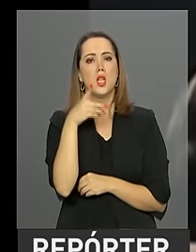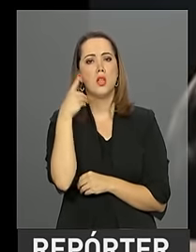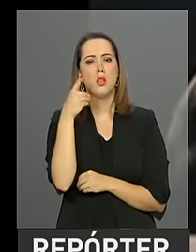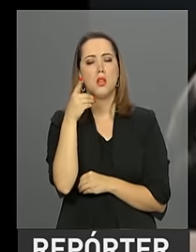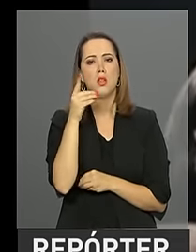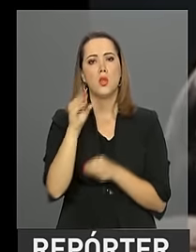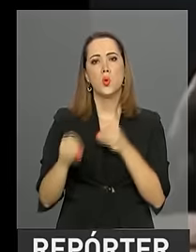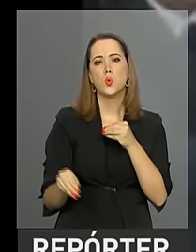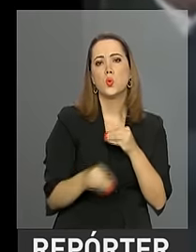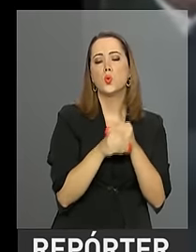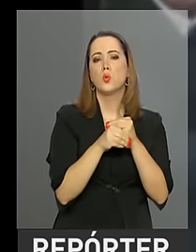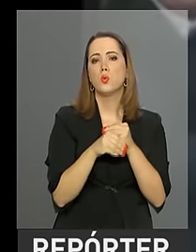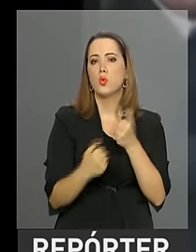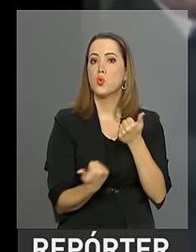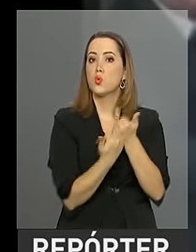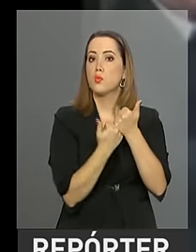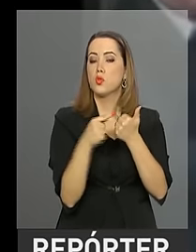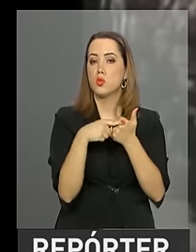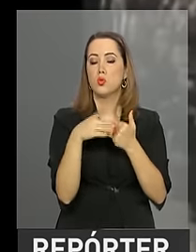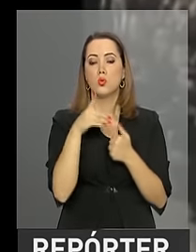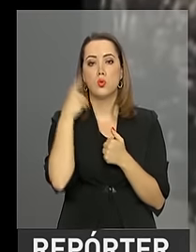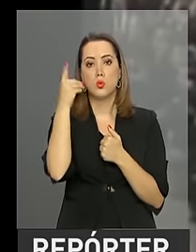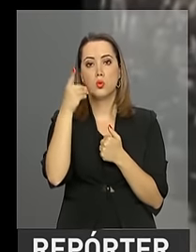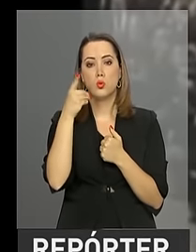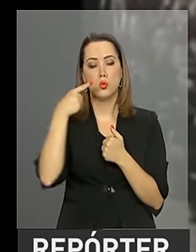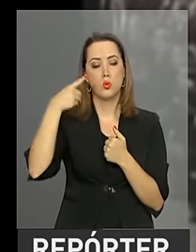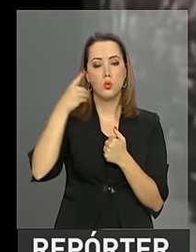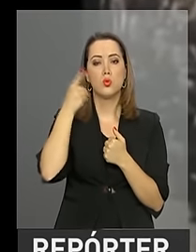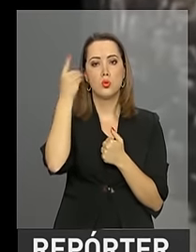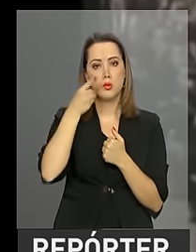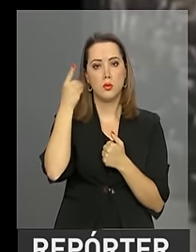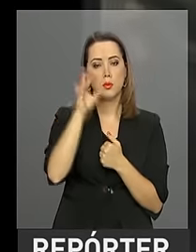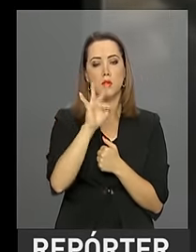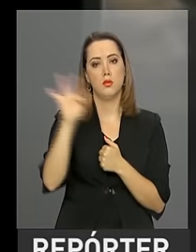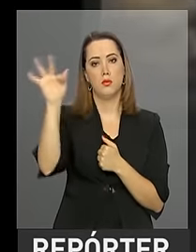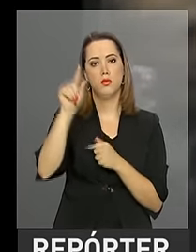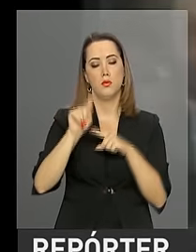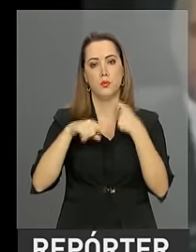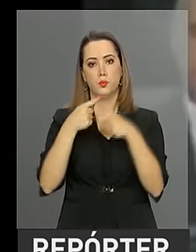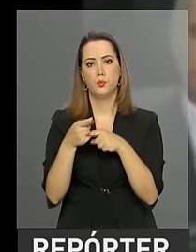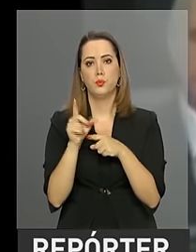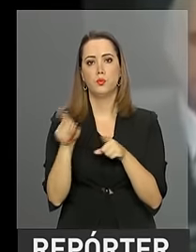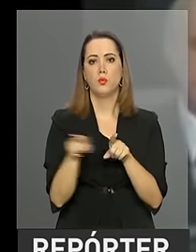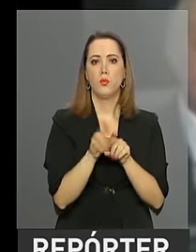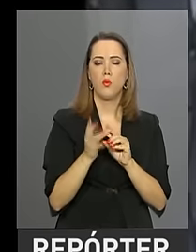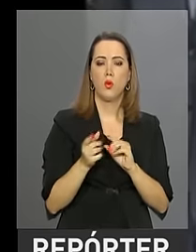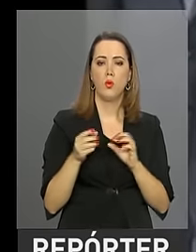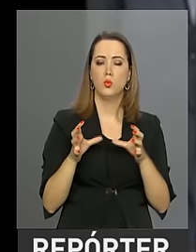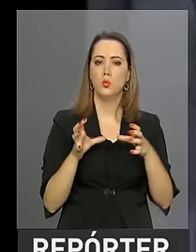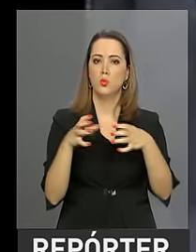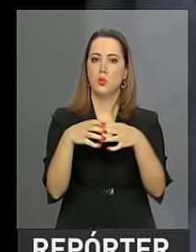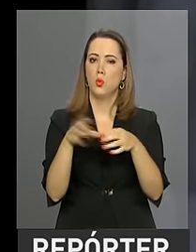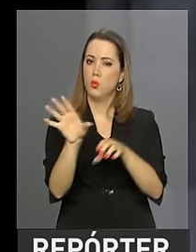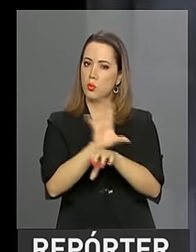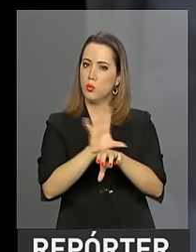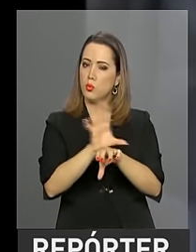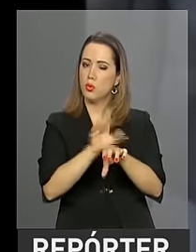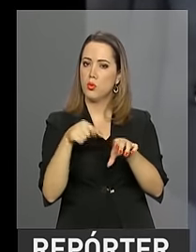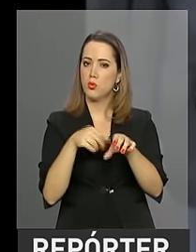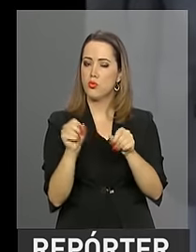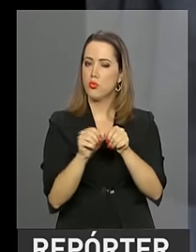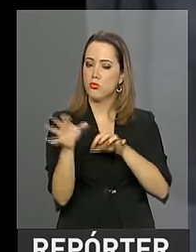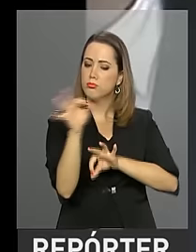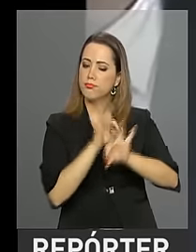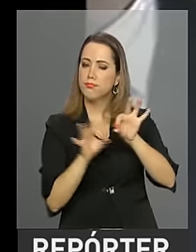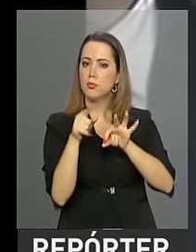em 1986 assumiu mandato no ano seguinte e participou da assembleia nacional constituinte foi reeleito por seis